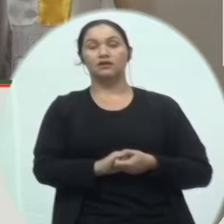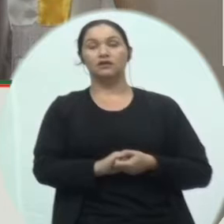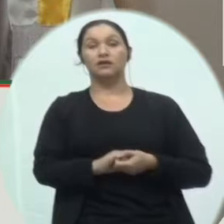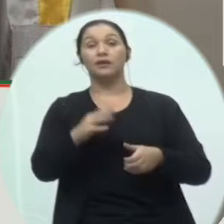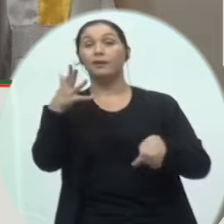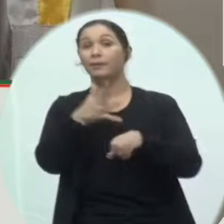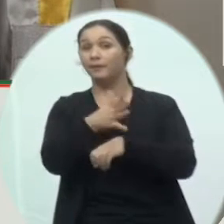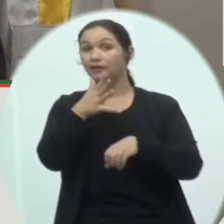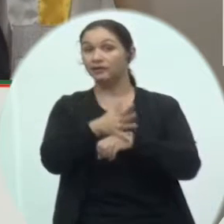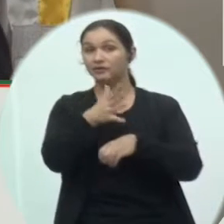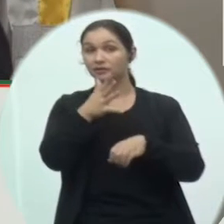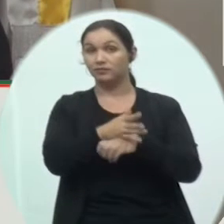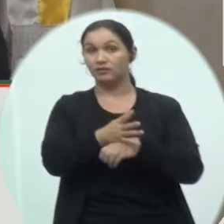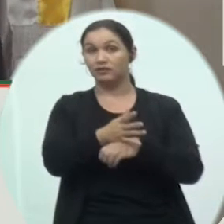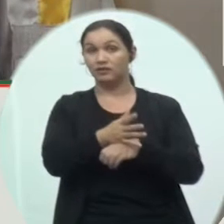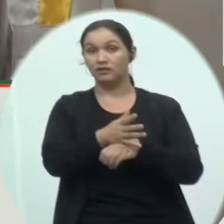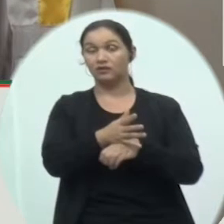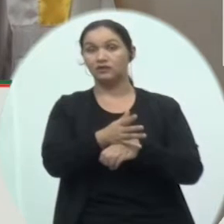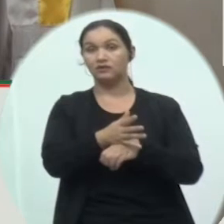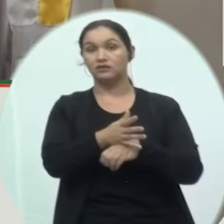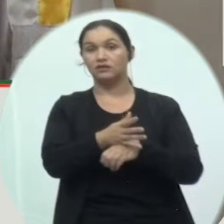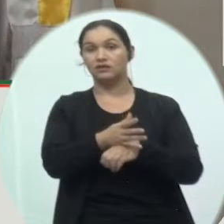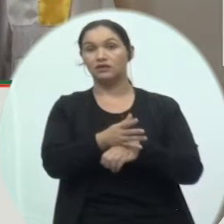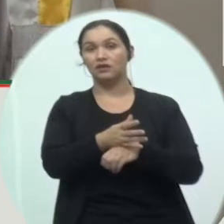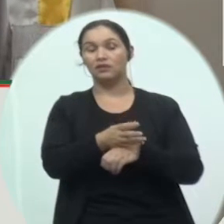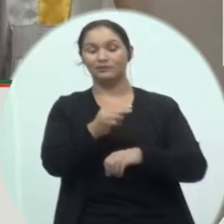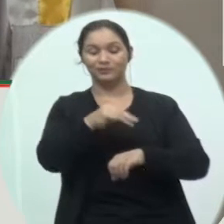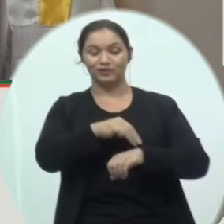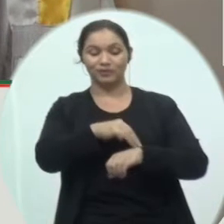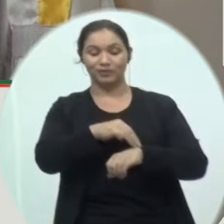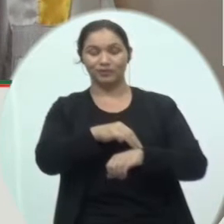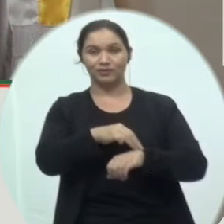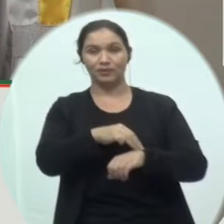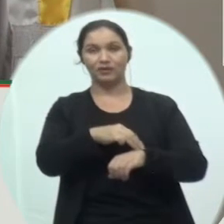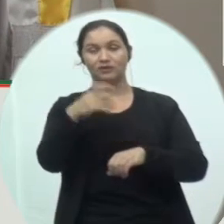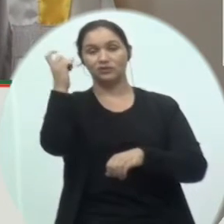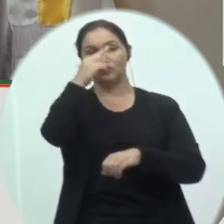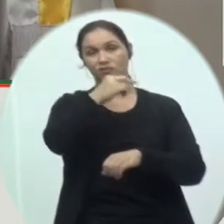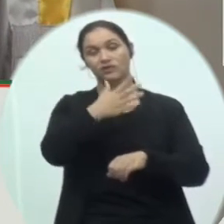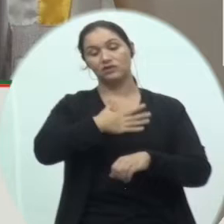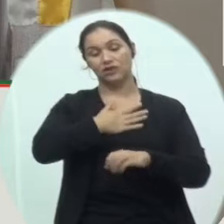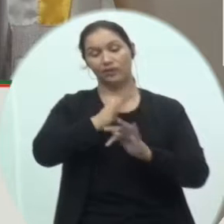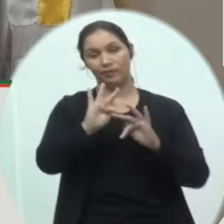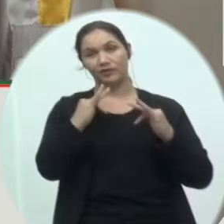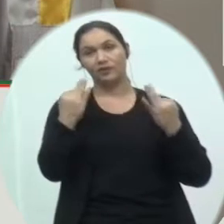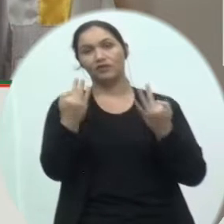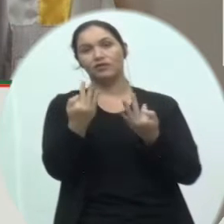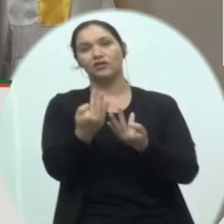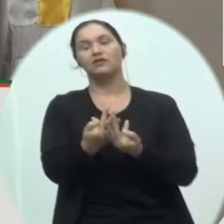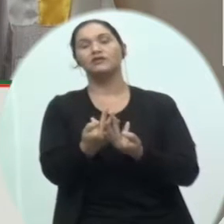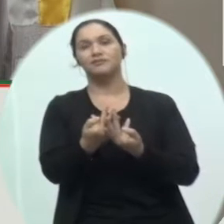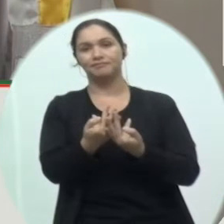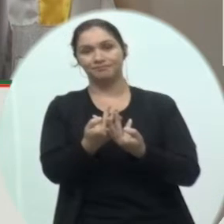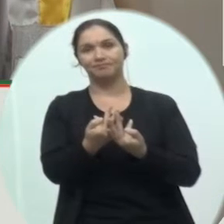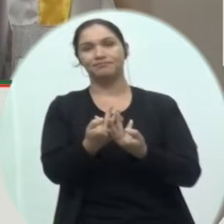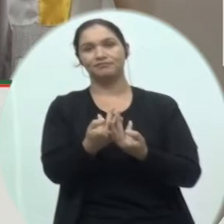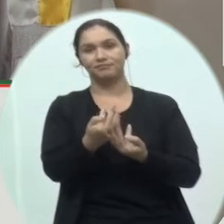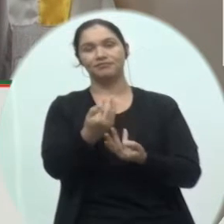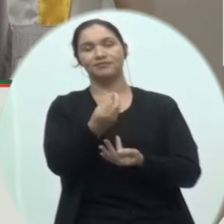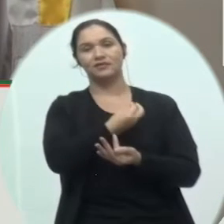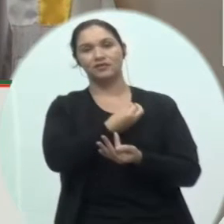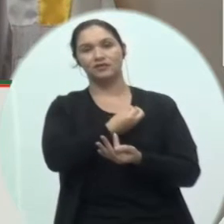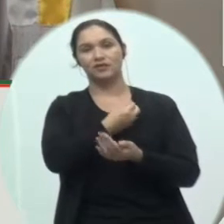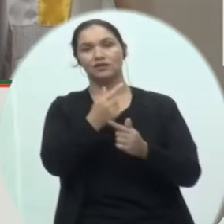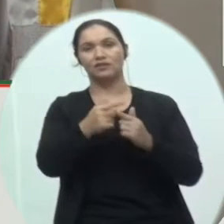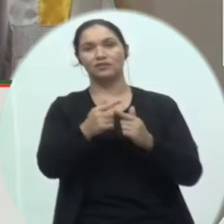participaram do momento difícil que a nossa família passou. Nós somos em 11 irmãos e a natureza não tem lógica, né? Nós